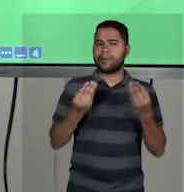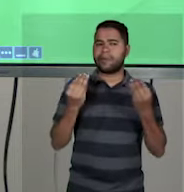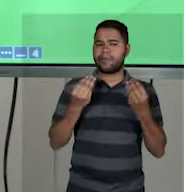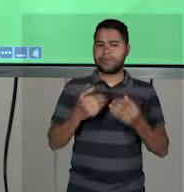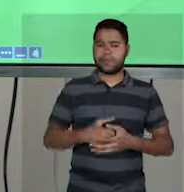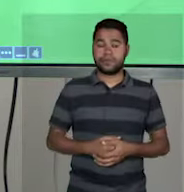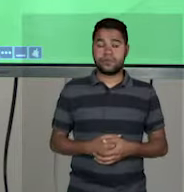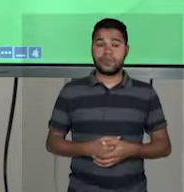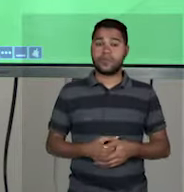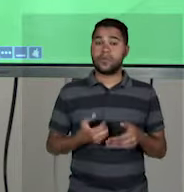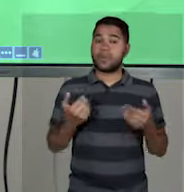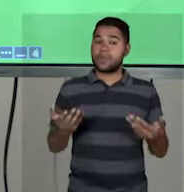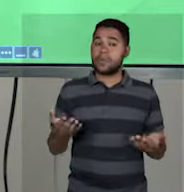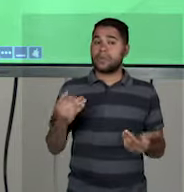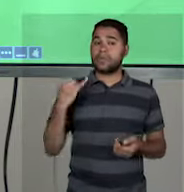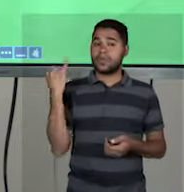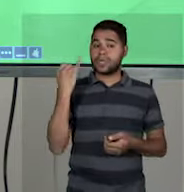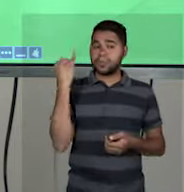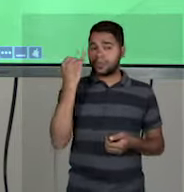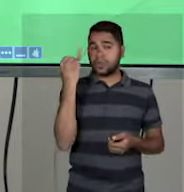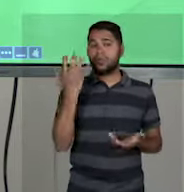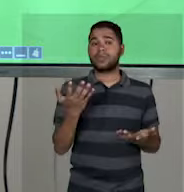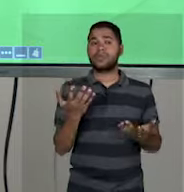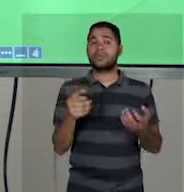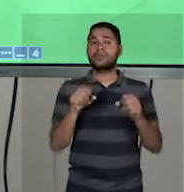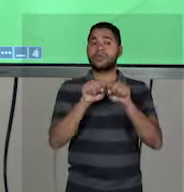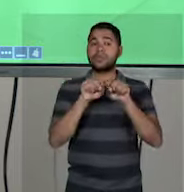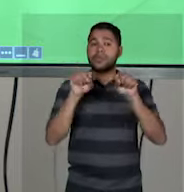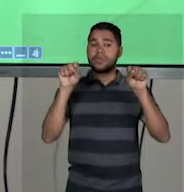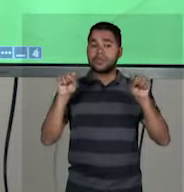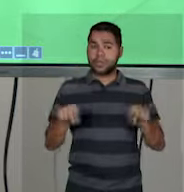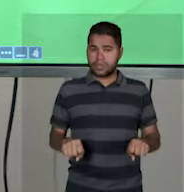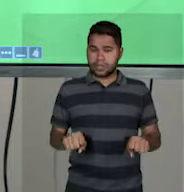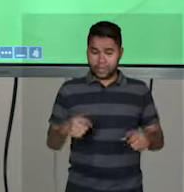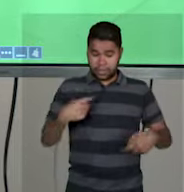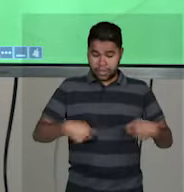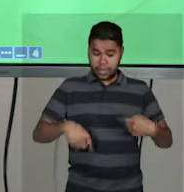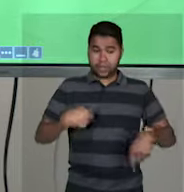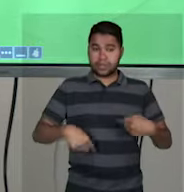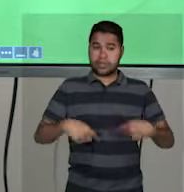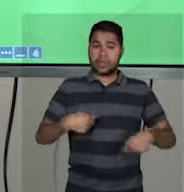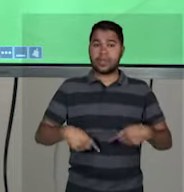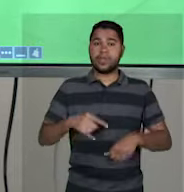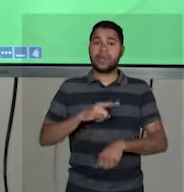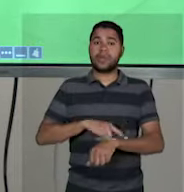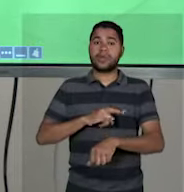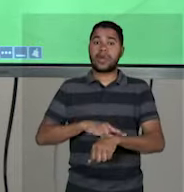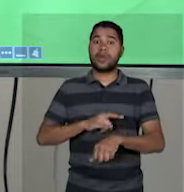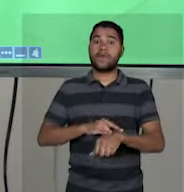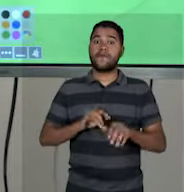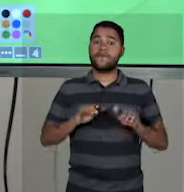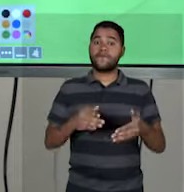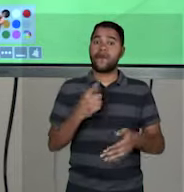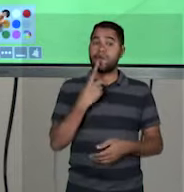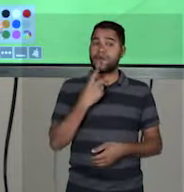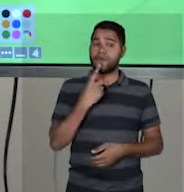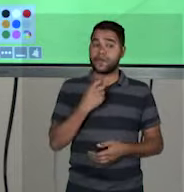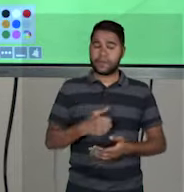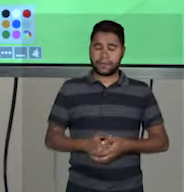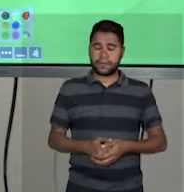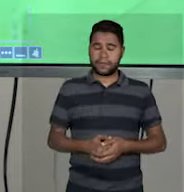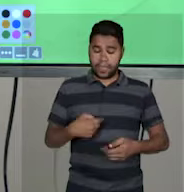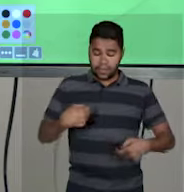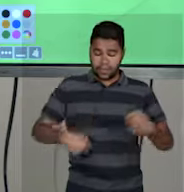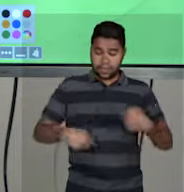Então, qual que é a importância do sistema urinário para o sangue? Primeira delas, gente, o sistema urinário